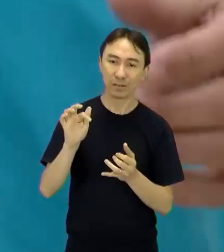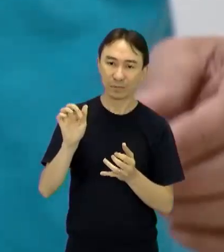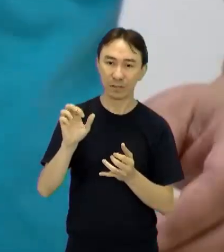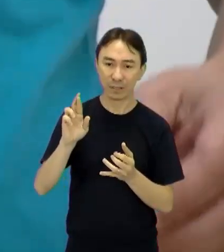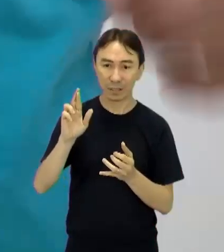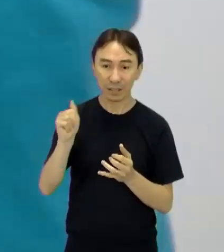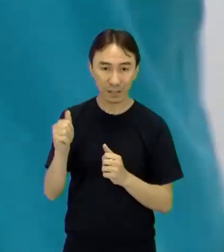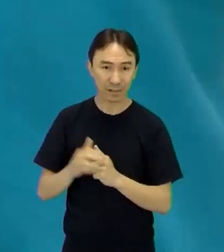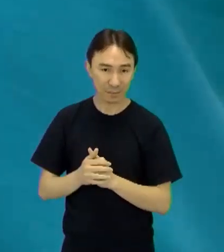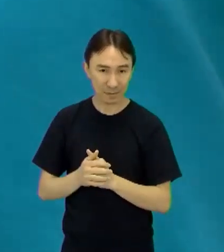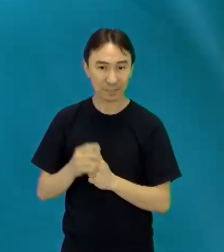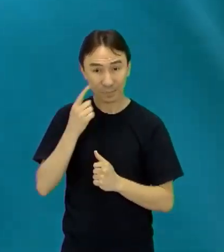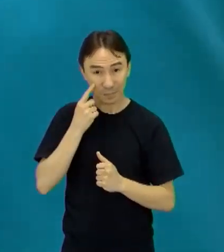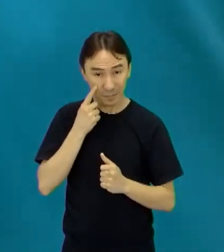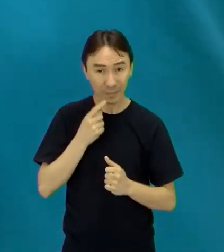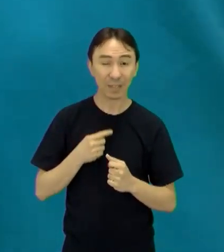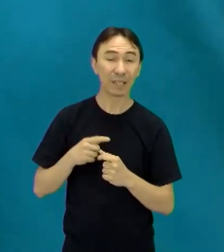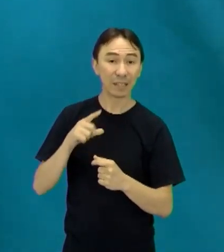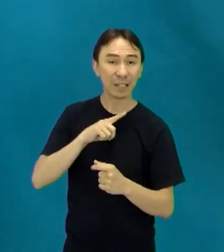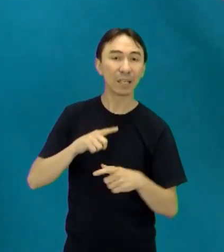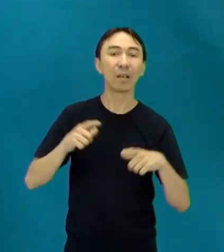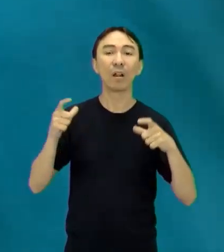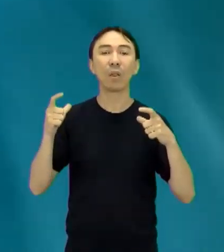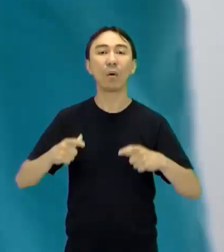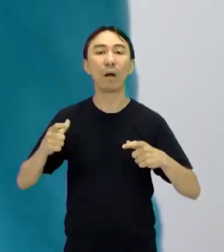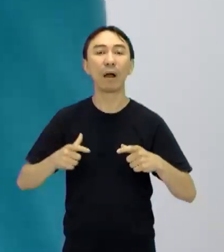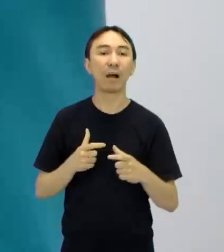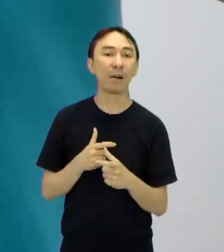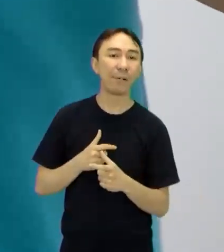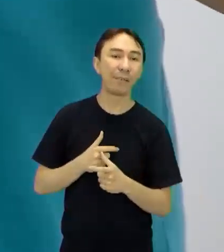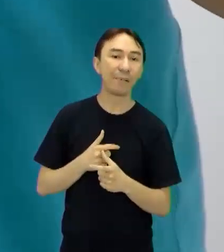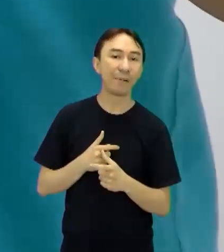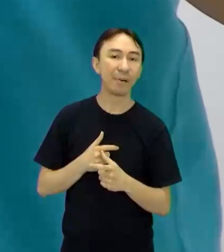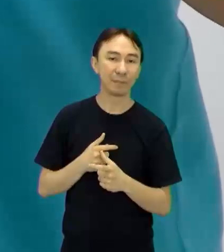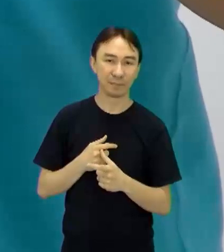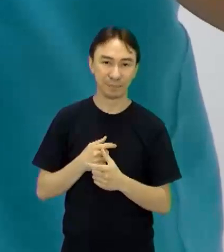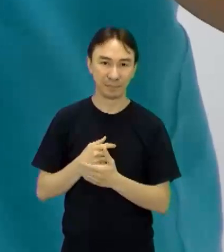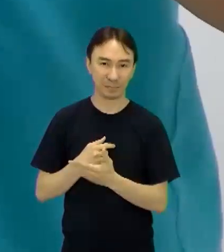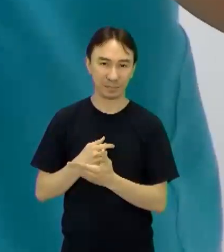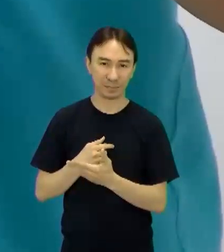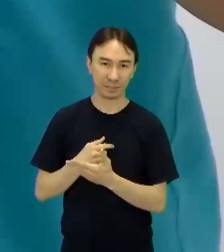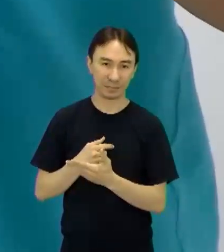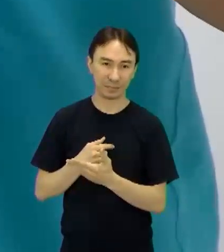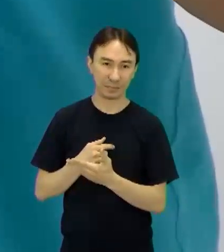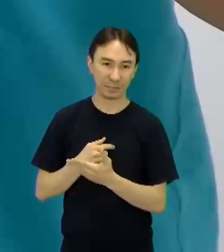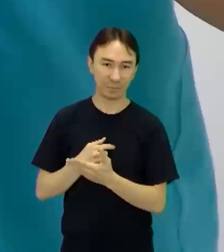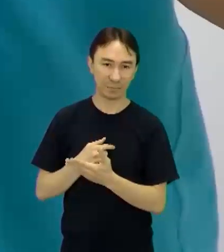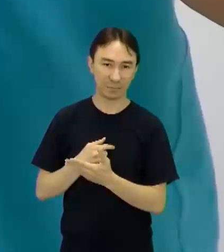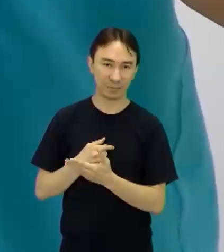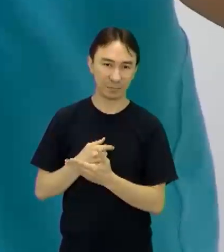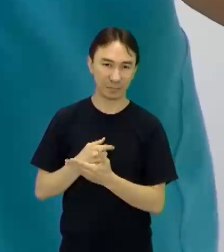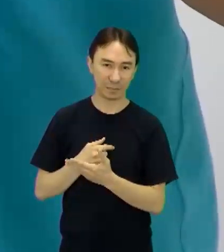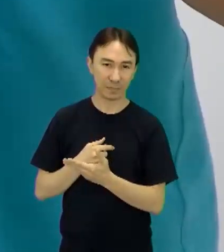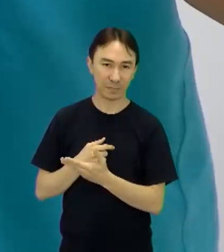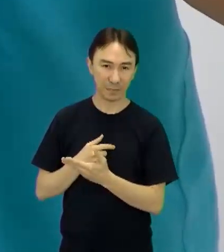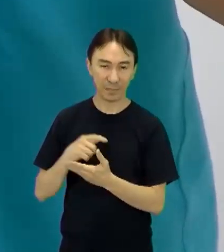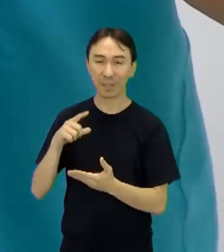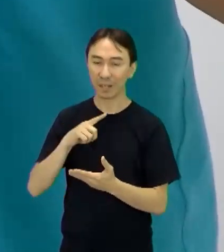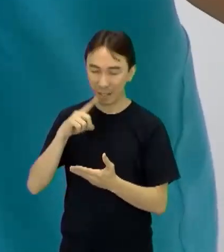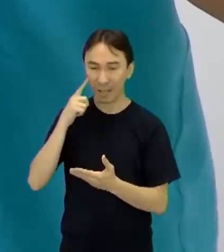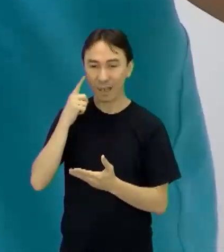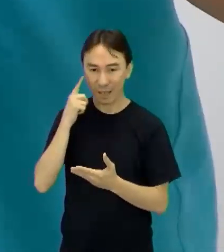inclusive, tem uma região aqui, ó. Tem uma regiãozinha aqui, que é justamente onde está o Everest,